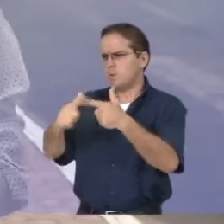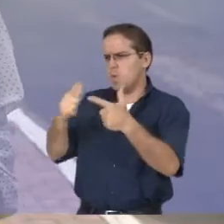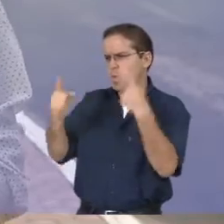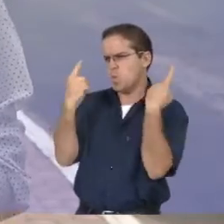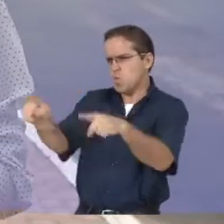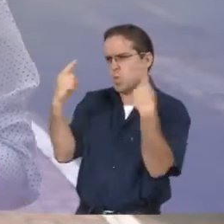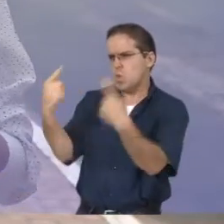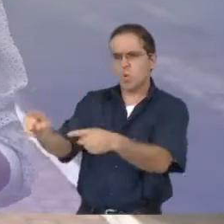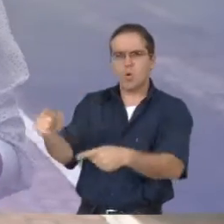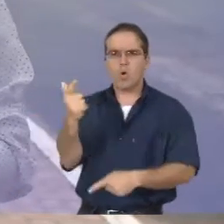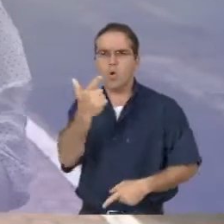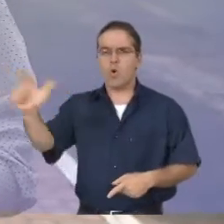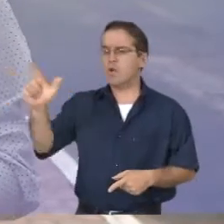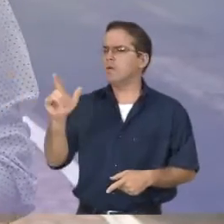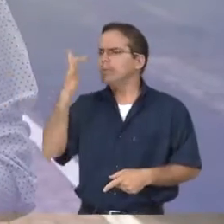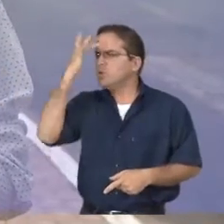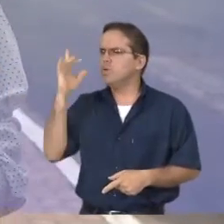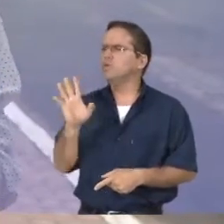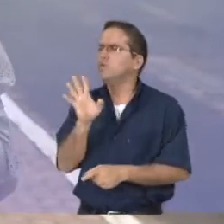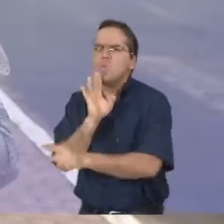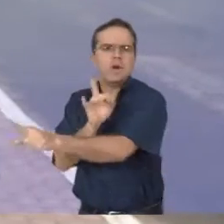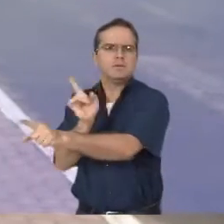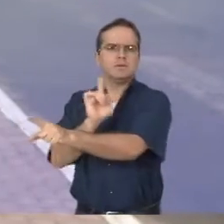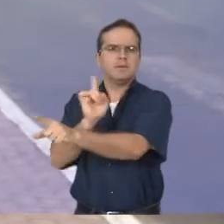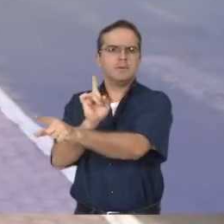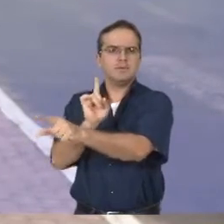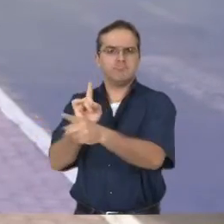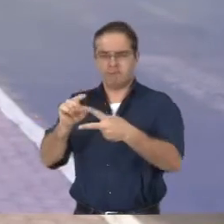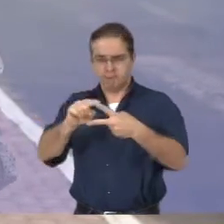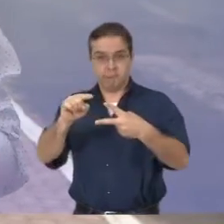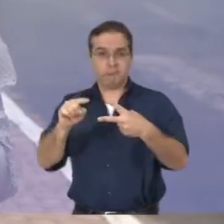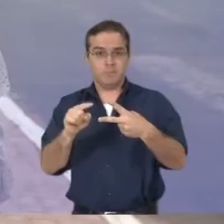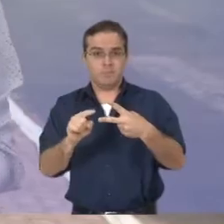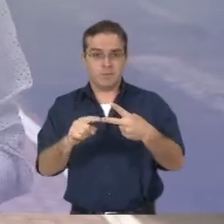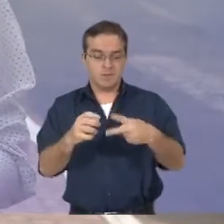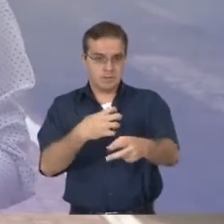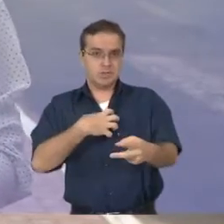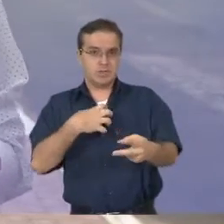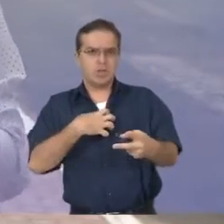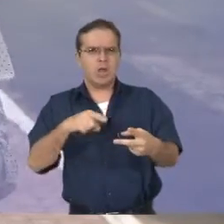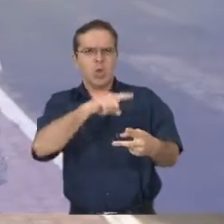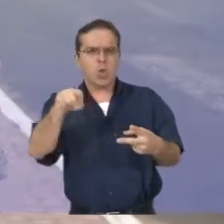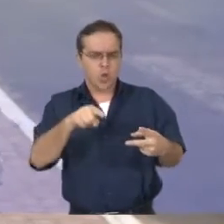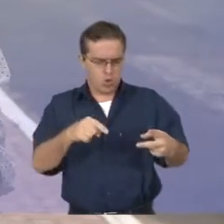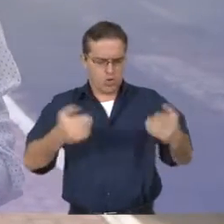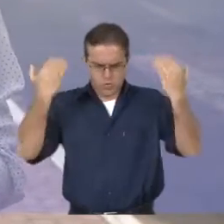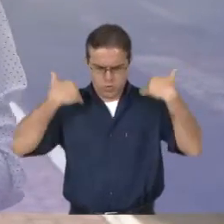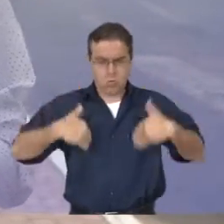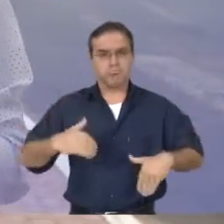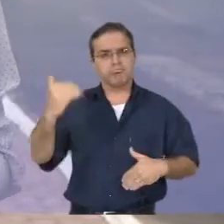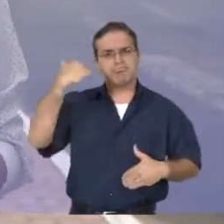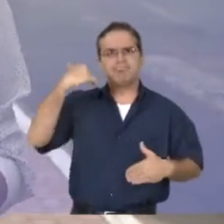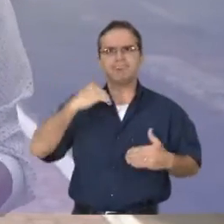que elas aconteçam com pessoas desconhecidas? Esses dois sentimentos deixam o nosso nível de excitação